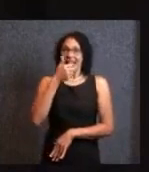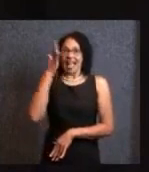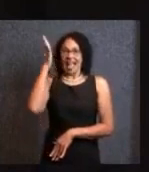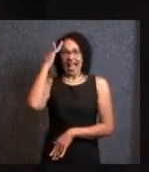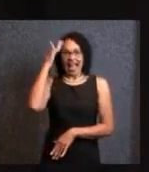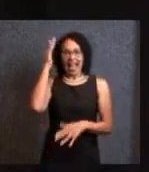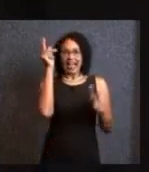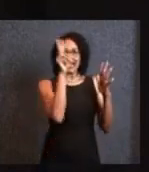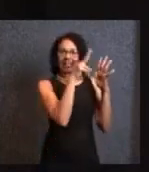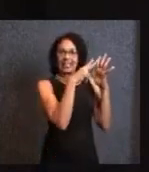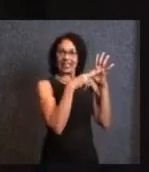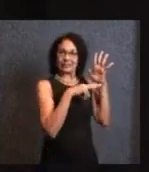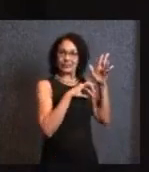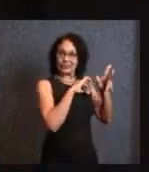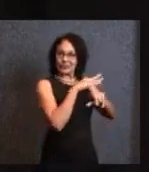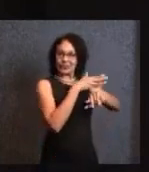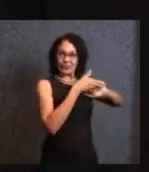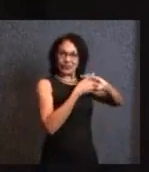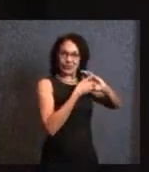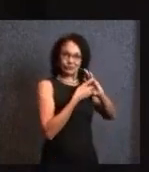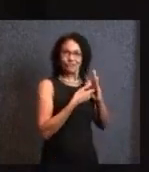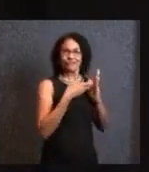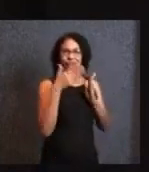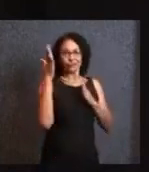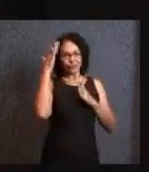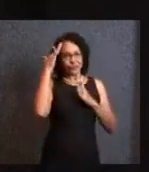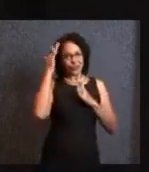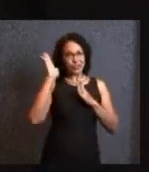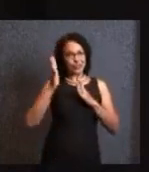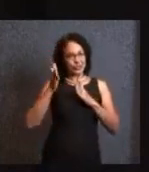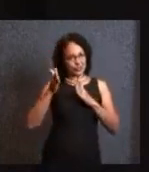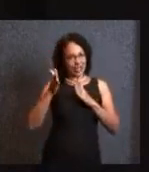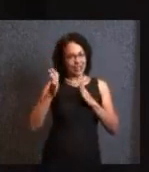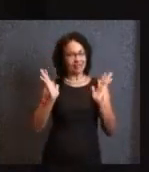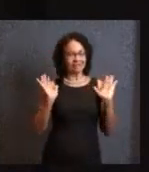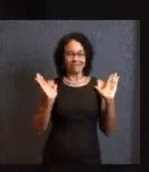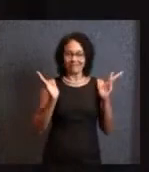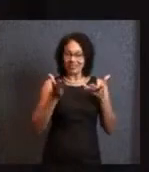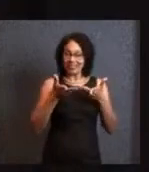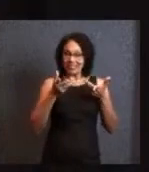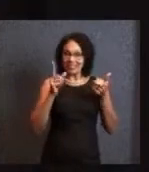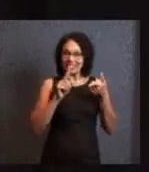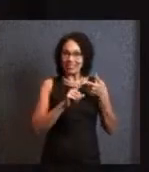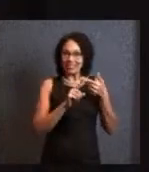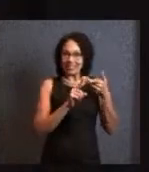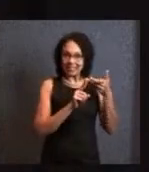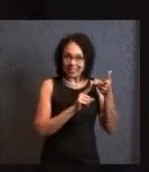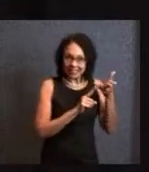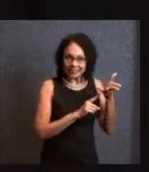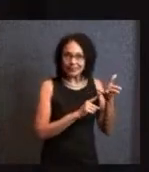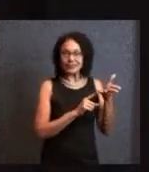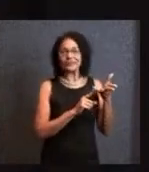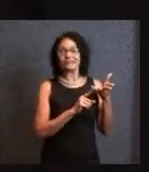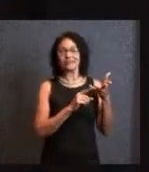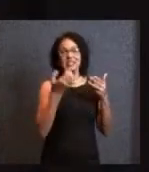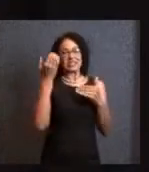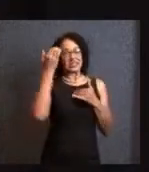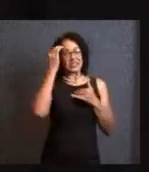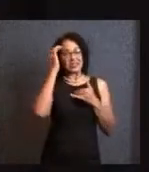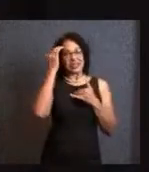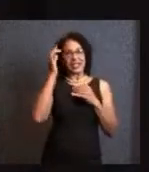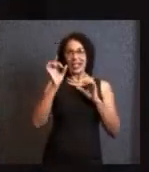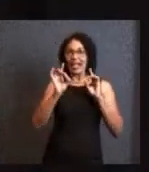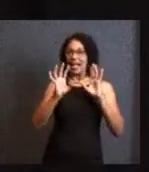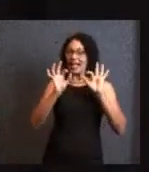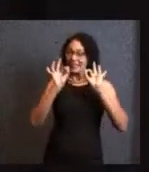dominando bem todas as habilidades e competências daqueles anos, eu entendo que só